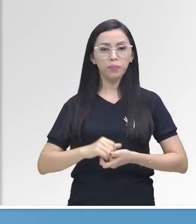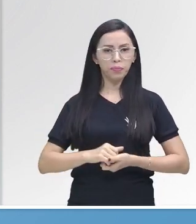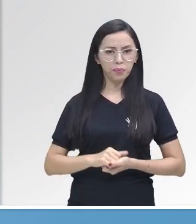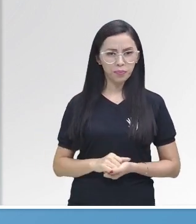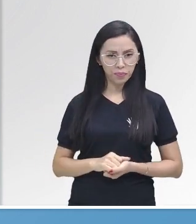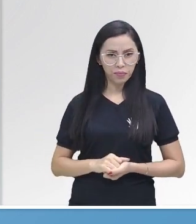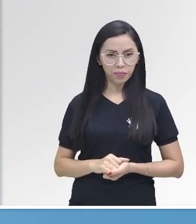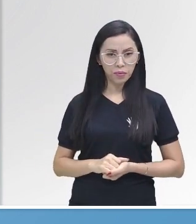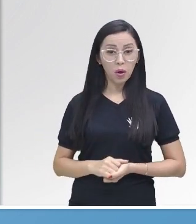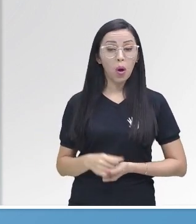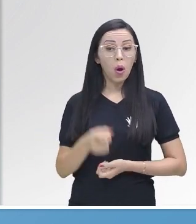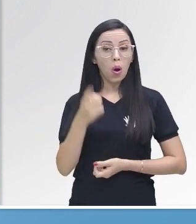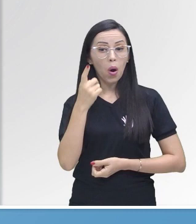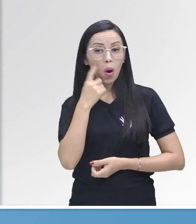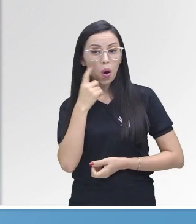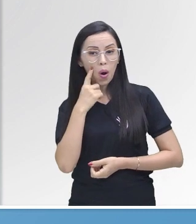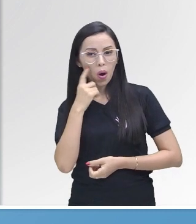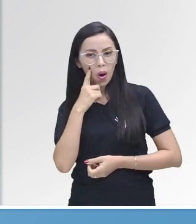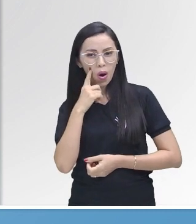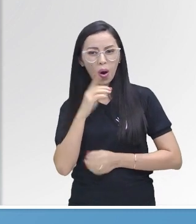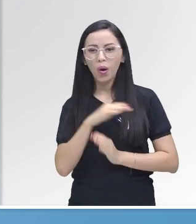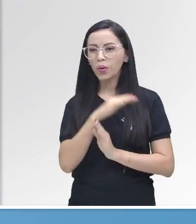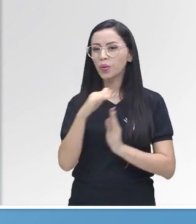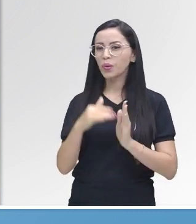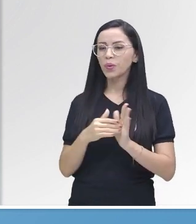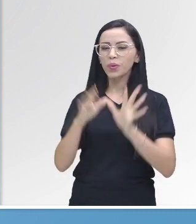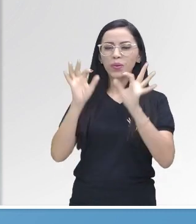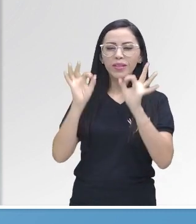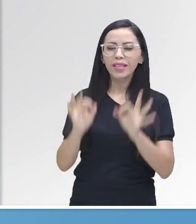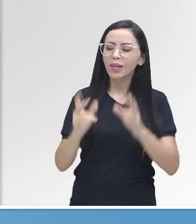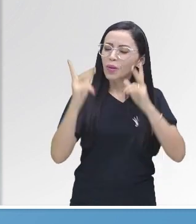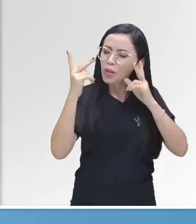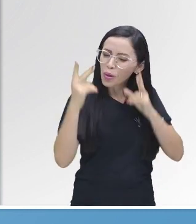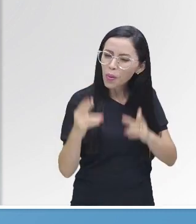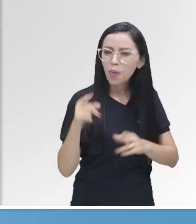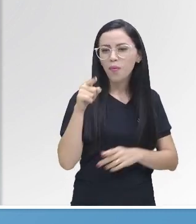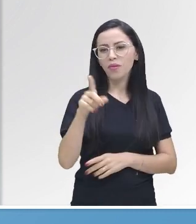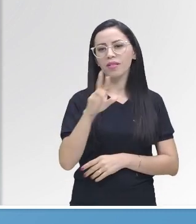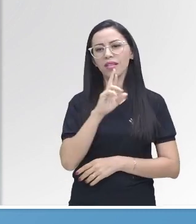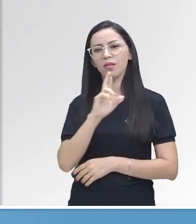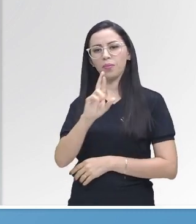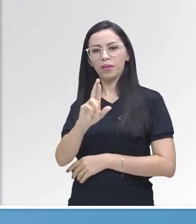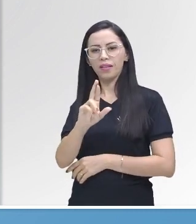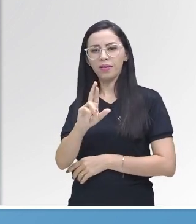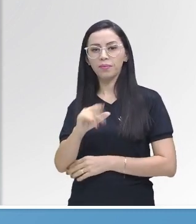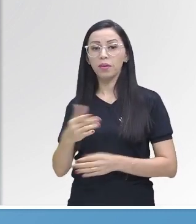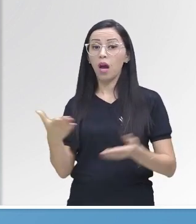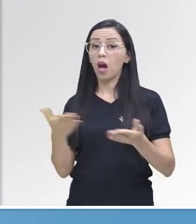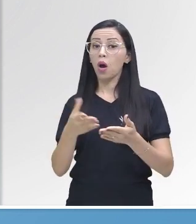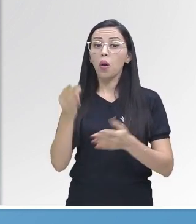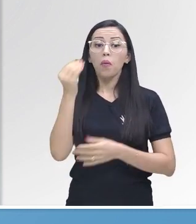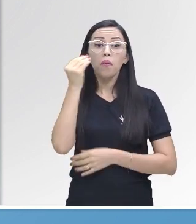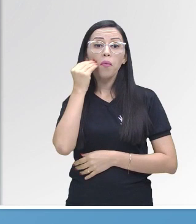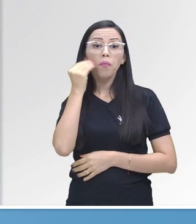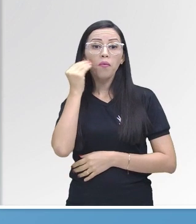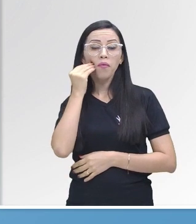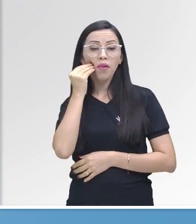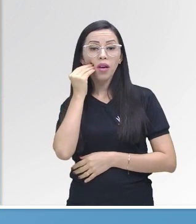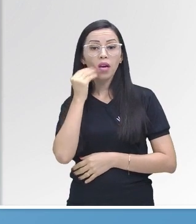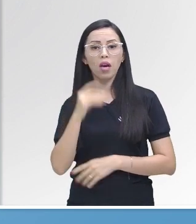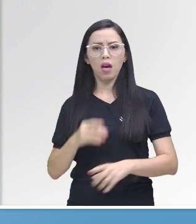Olha só, tudo certo como você marcou. Vamos começar do clipper maior. Tem